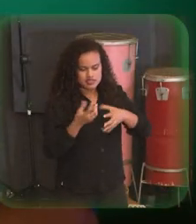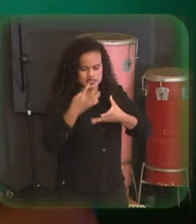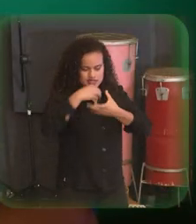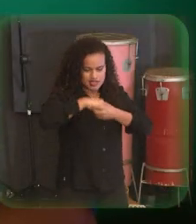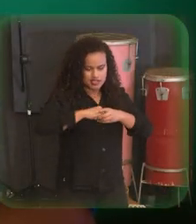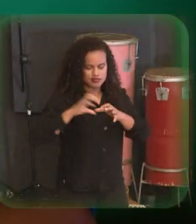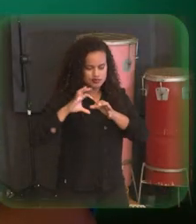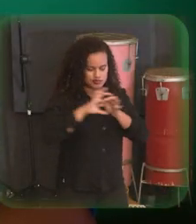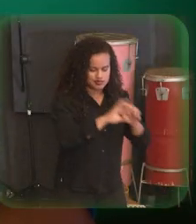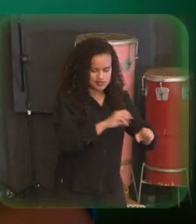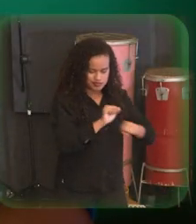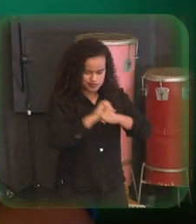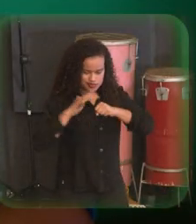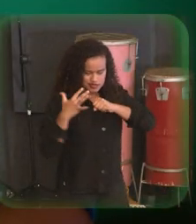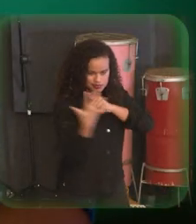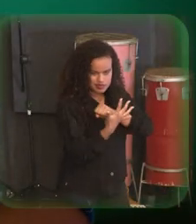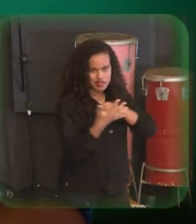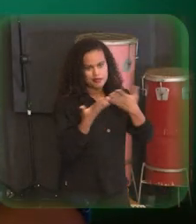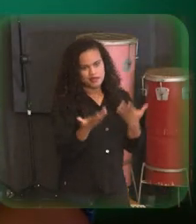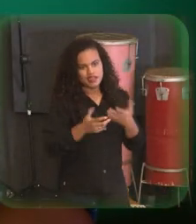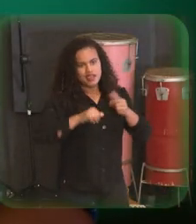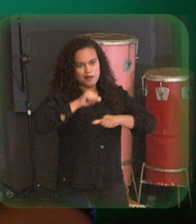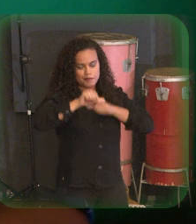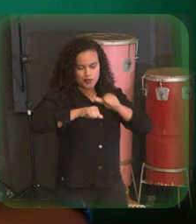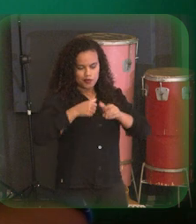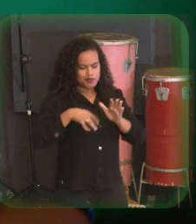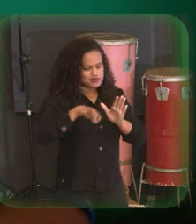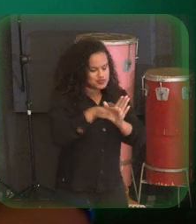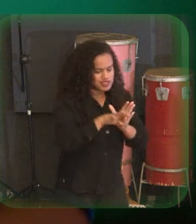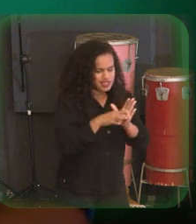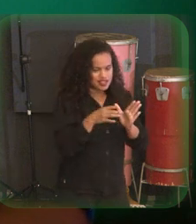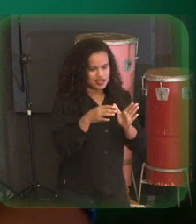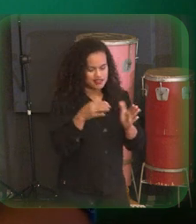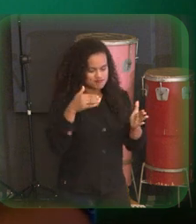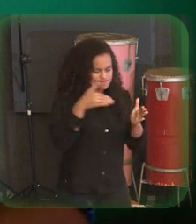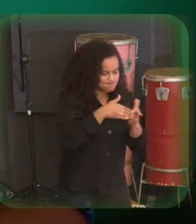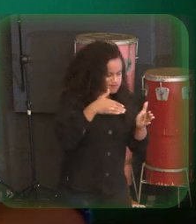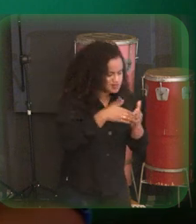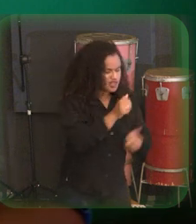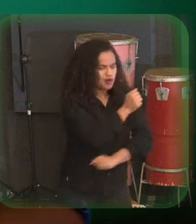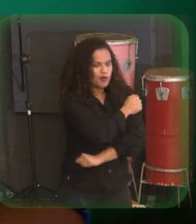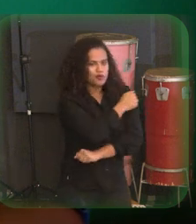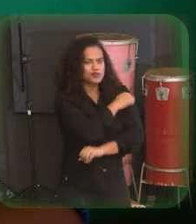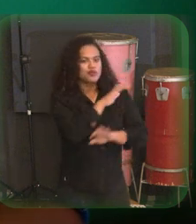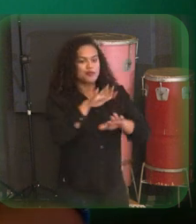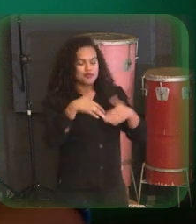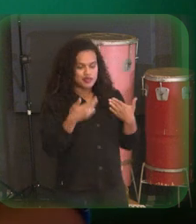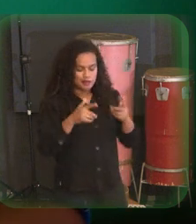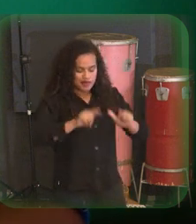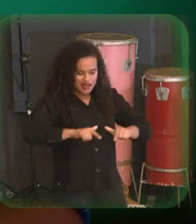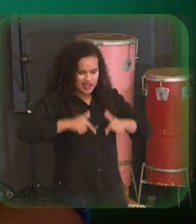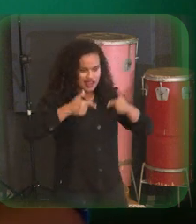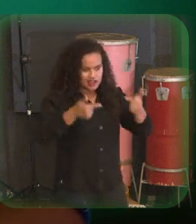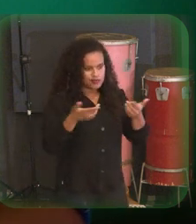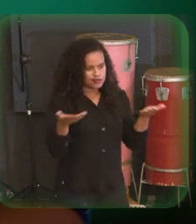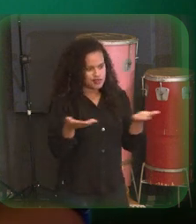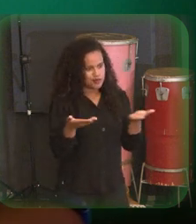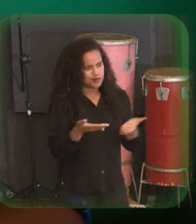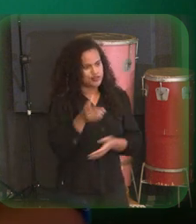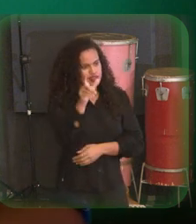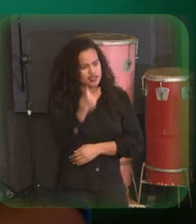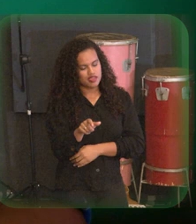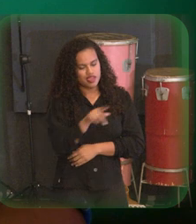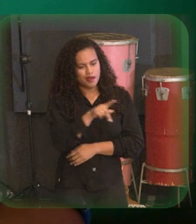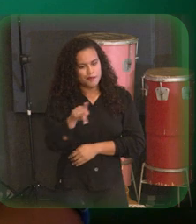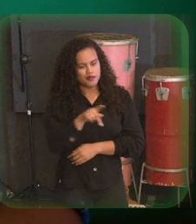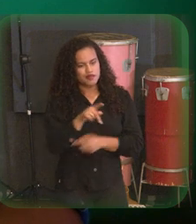esse conteúdo chegasse aos nossos estudantes. Né? É sobre uma iniciativa que está aqui, professora Carol Belo,